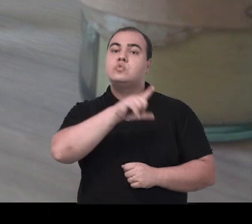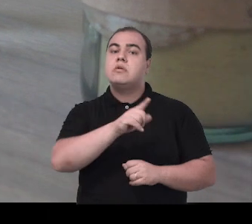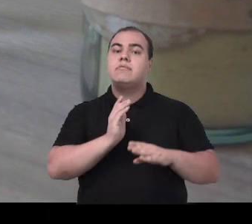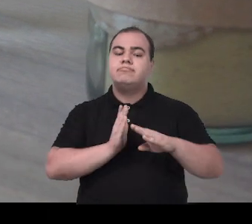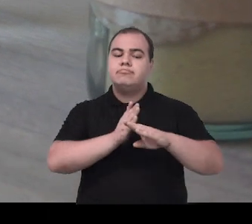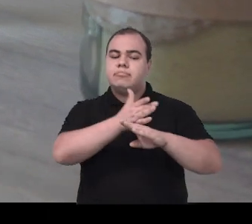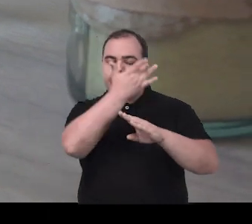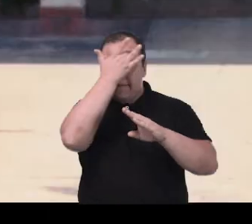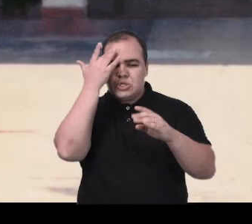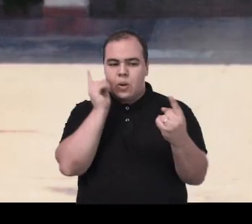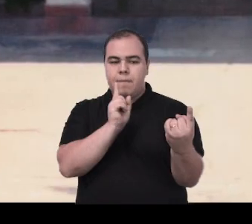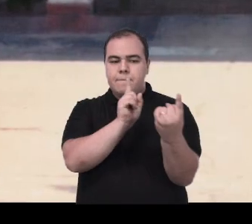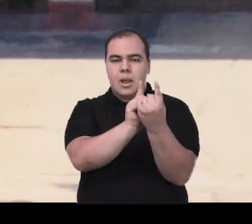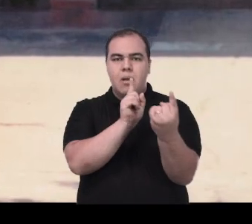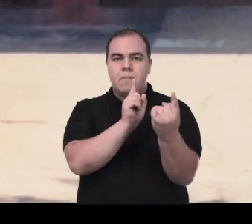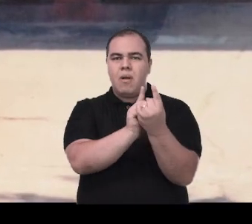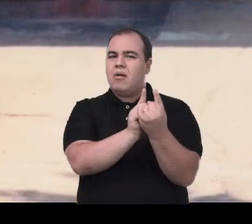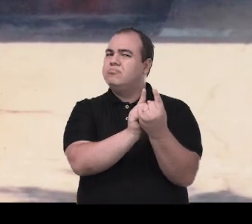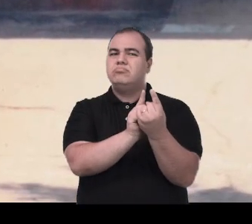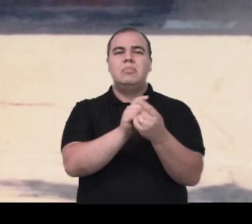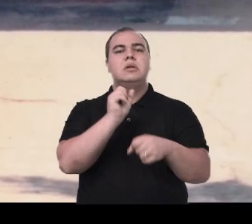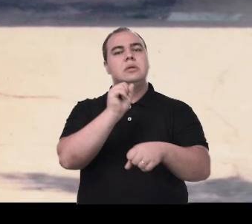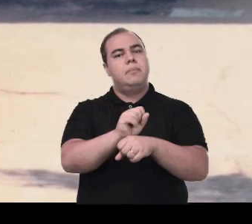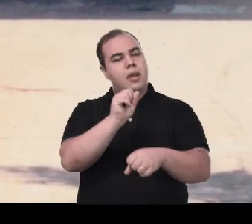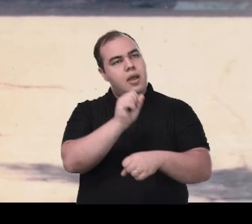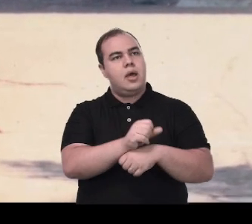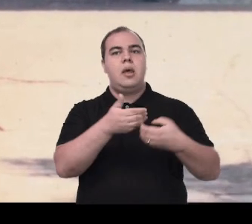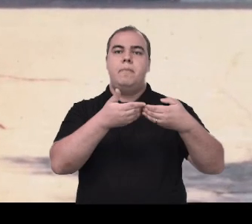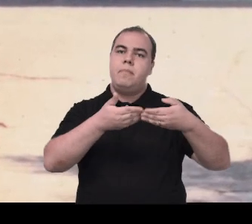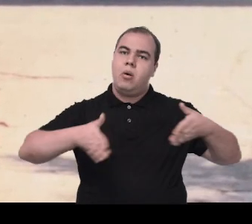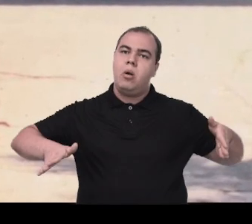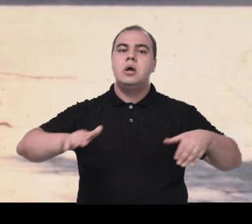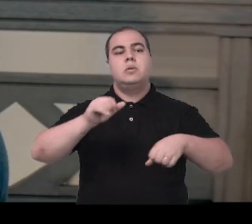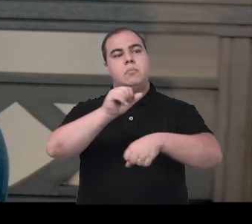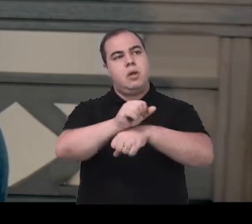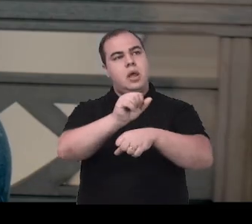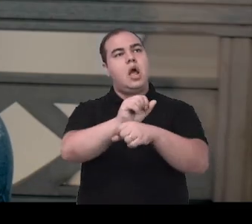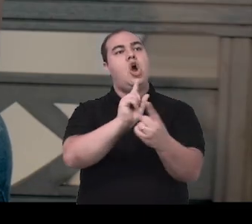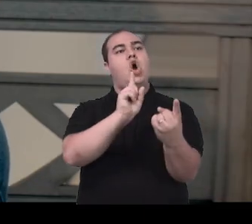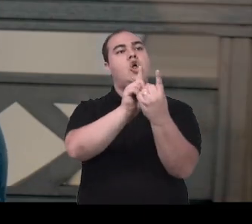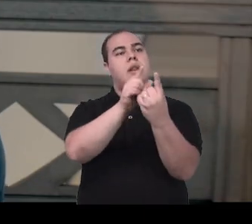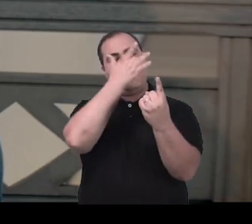conseguir acessar o paciente. Não tinha, era esperar na porta, esperar localizar o sujeito dentro